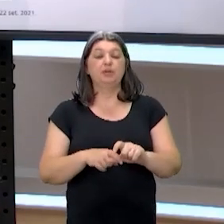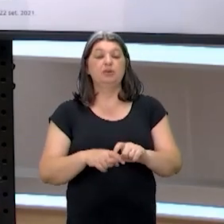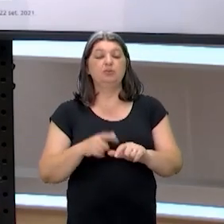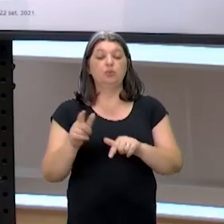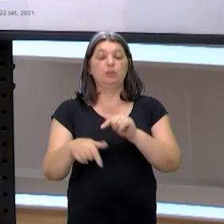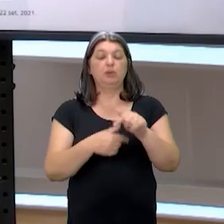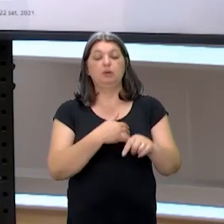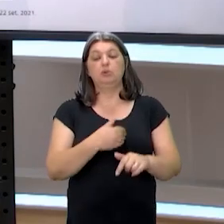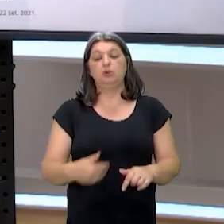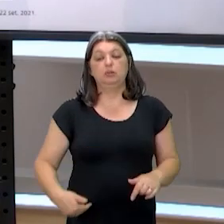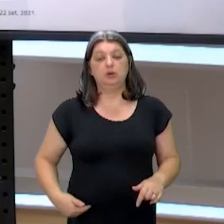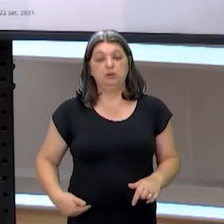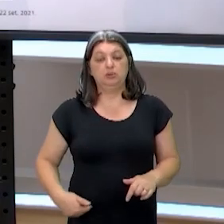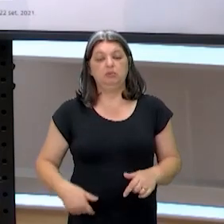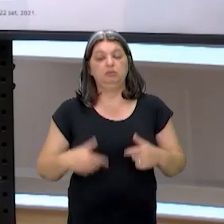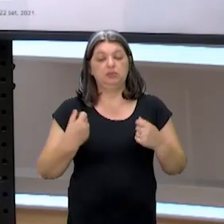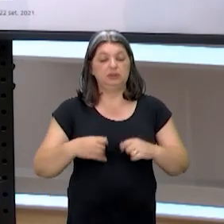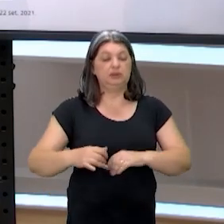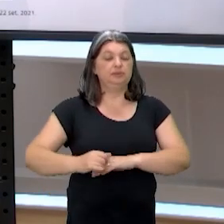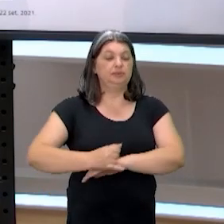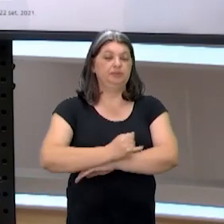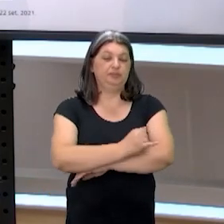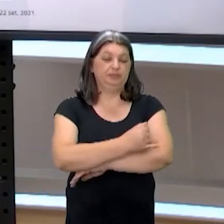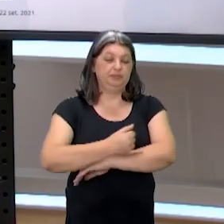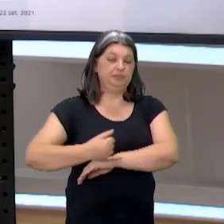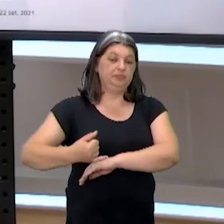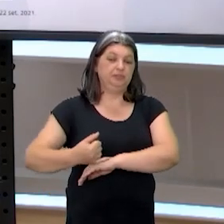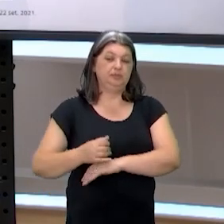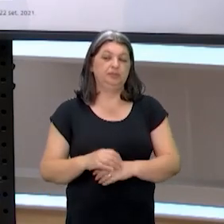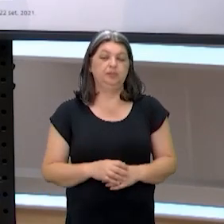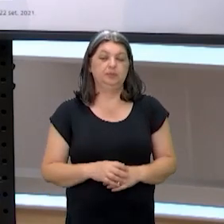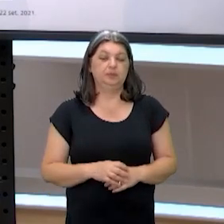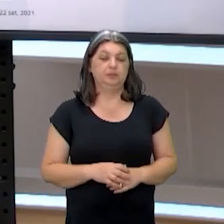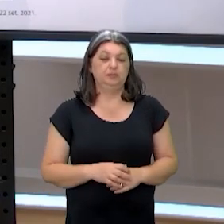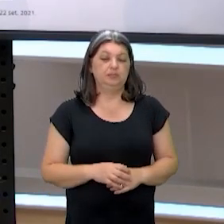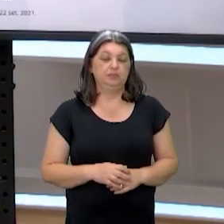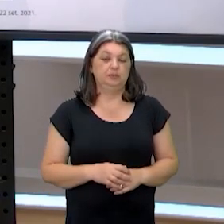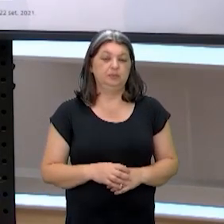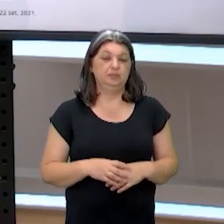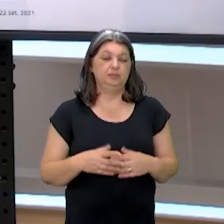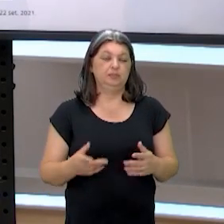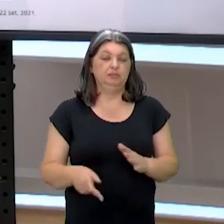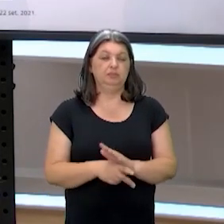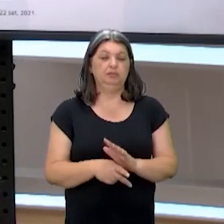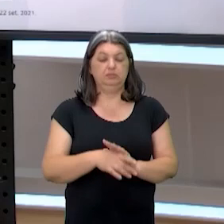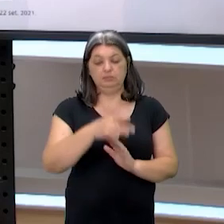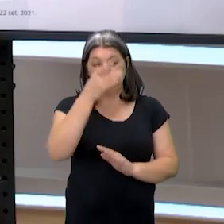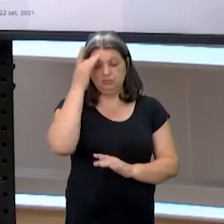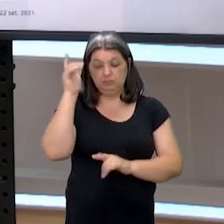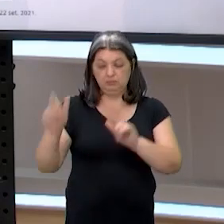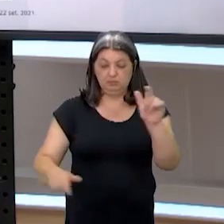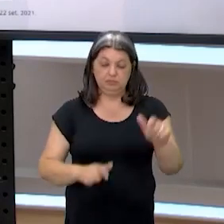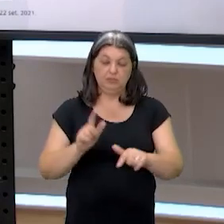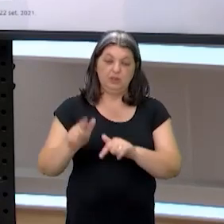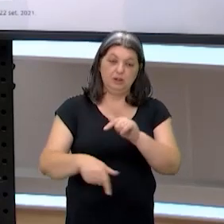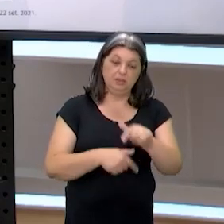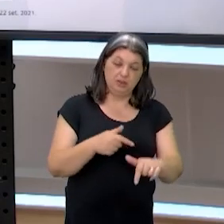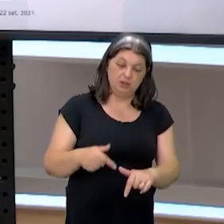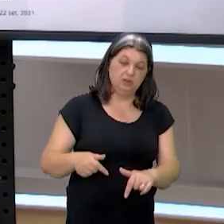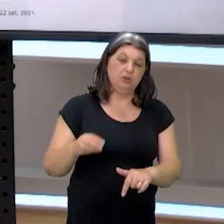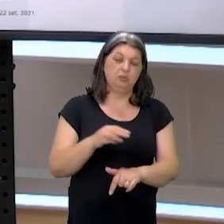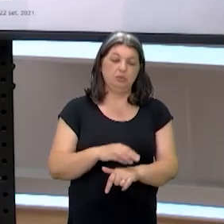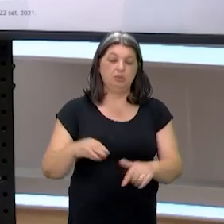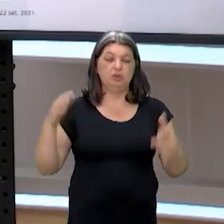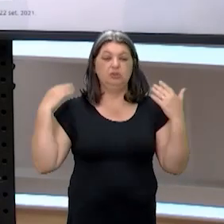um mínimo de infraestrutura, para que naquele momento em que o trabalhador esteja na sua folga, esteja no seu momento